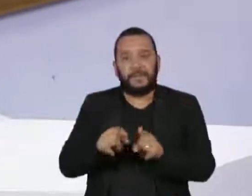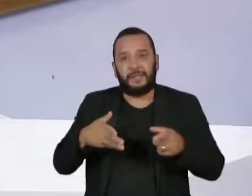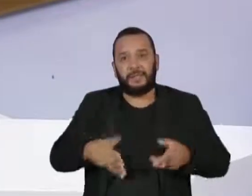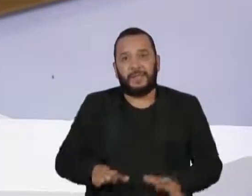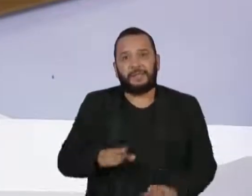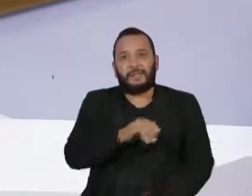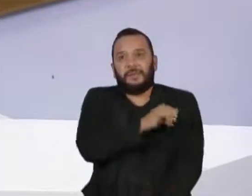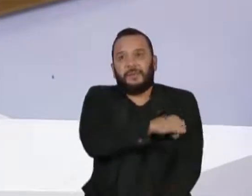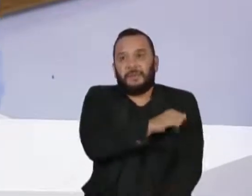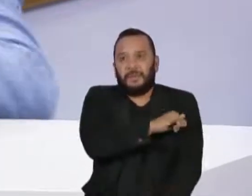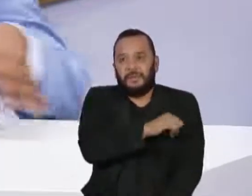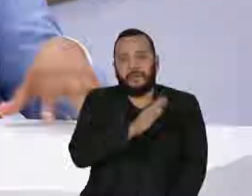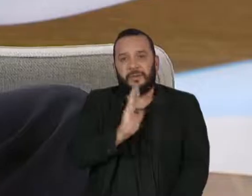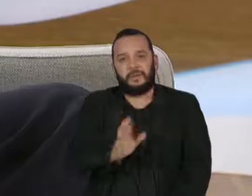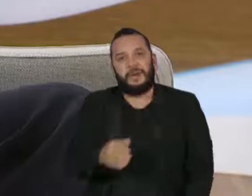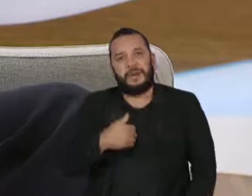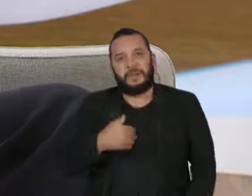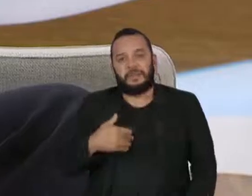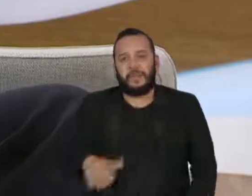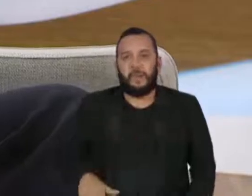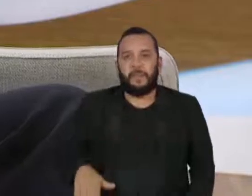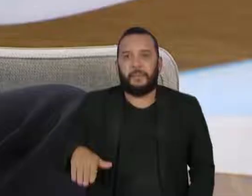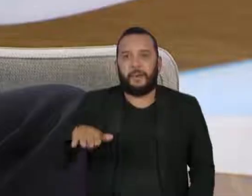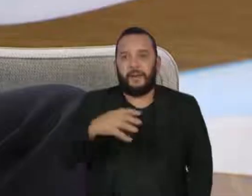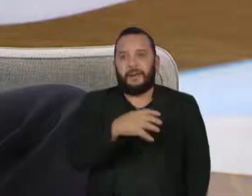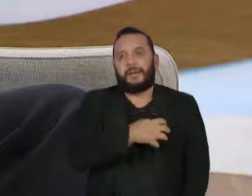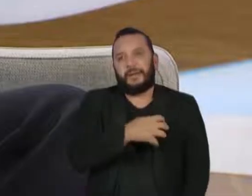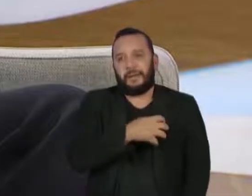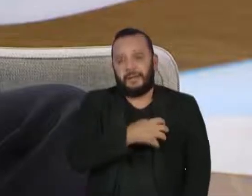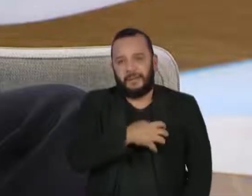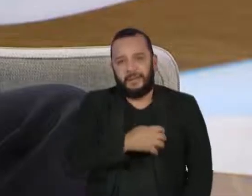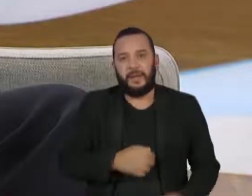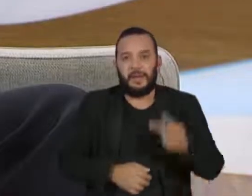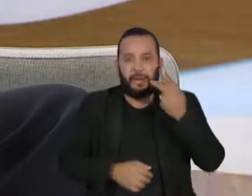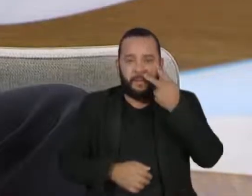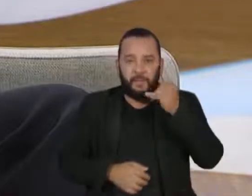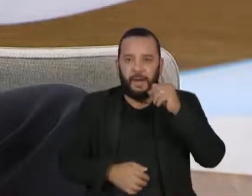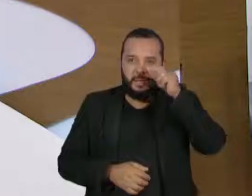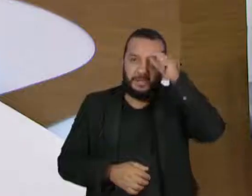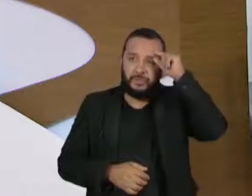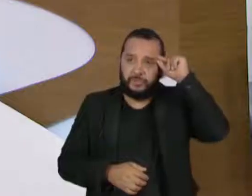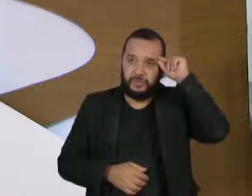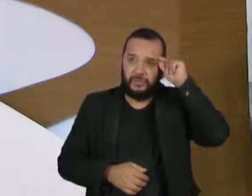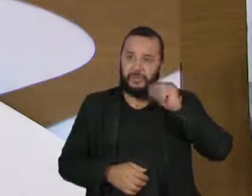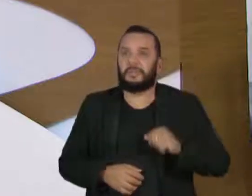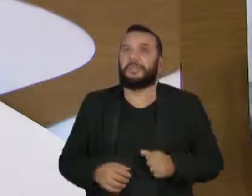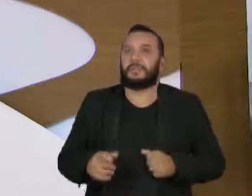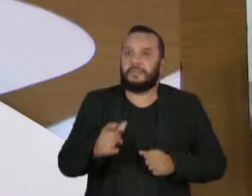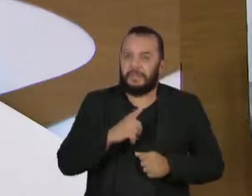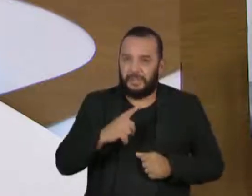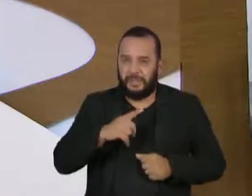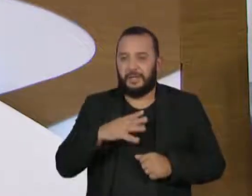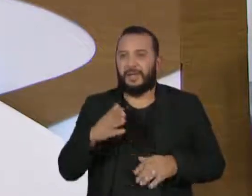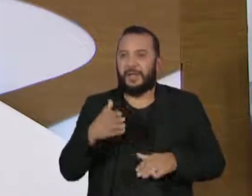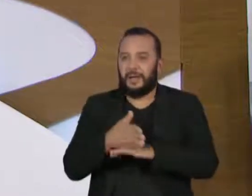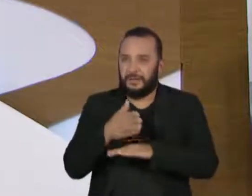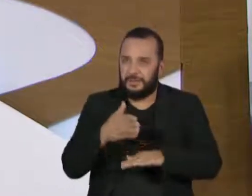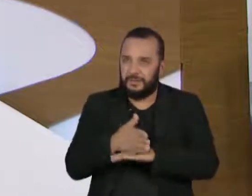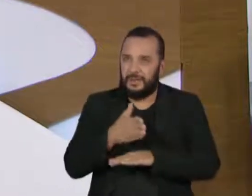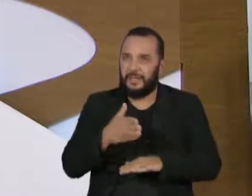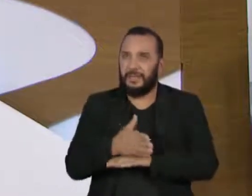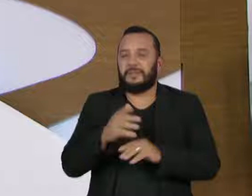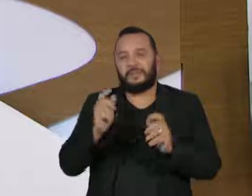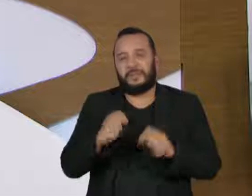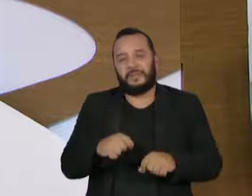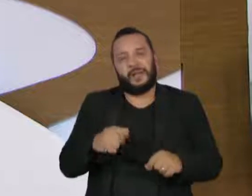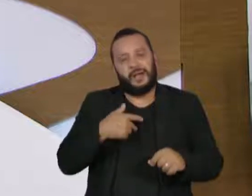é criada na Bahia, é filha de Gilberto Gil, então há aí uma série de acessos que lhe possibilitam haver um monte